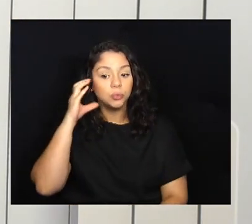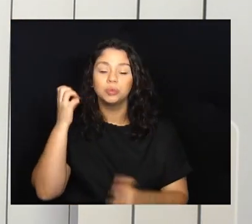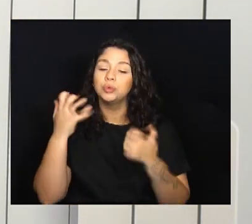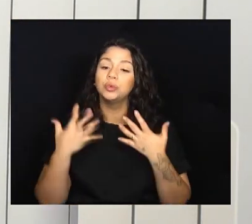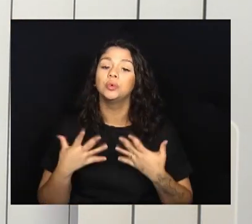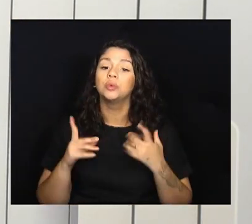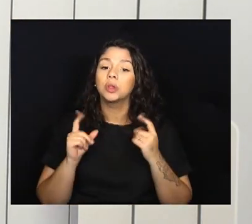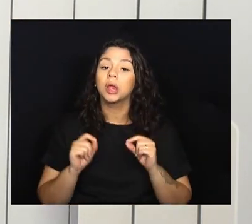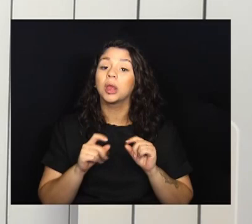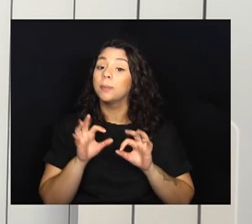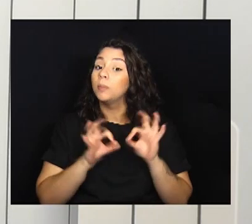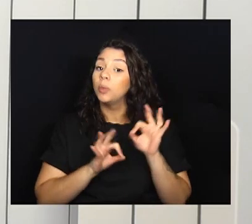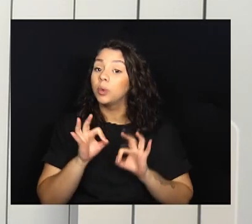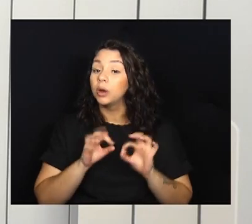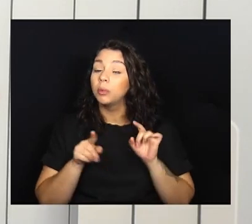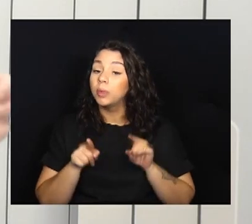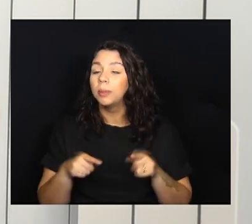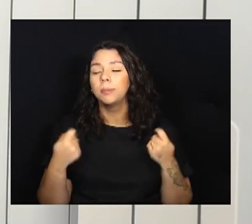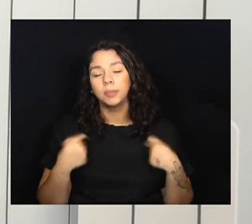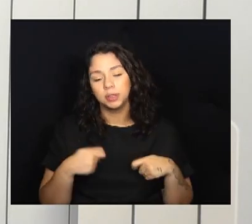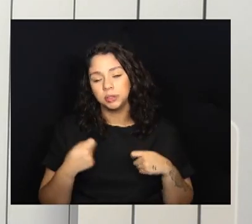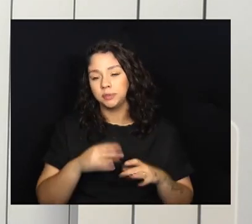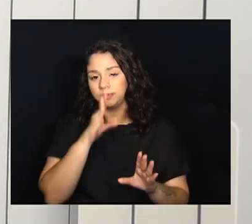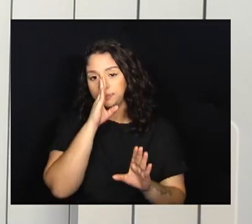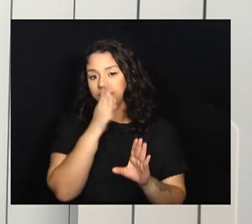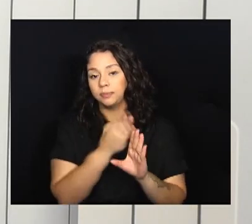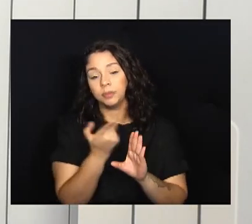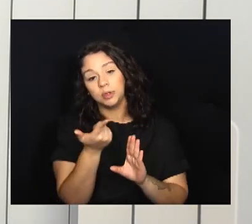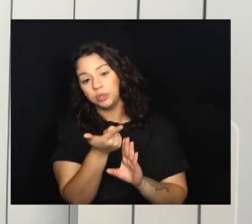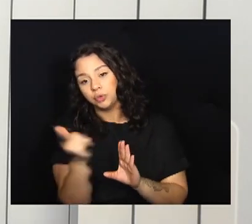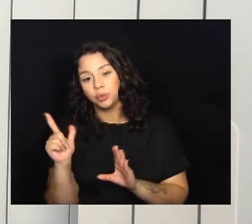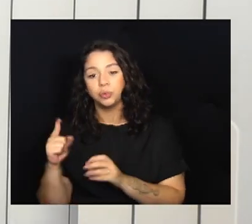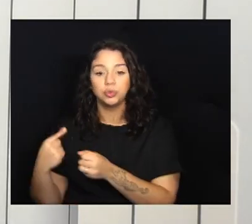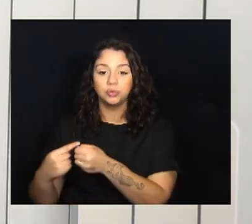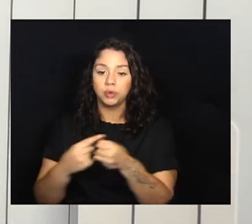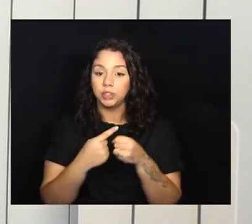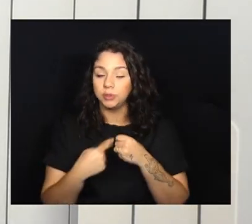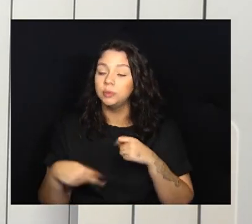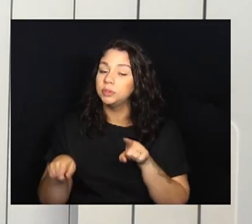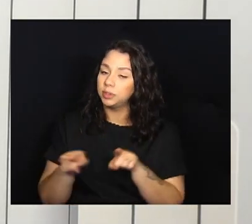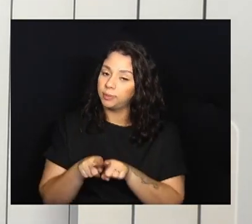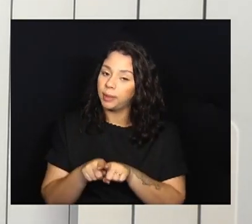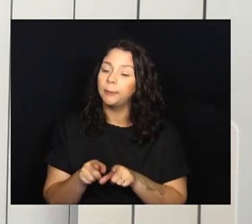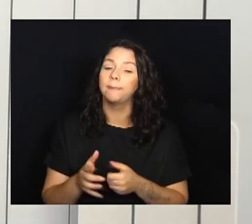que o programa deve ser seguido por outros municípios.